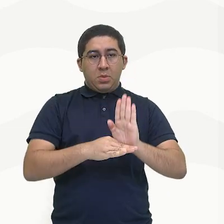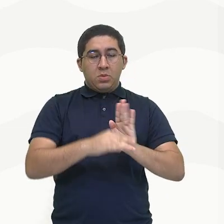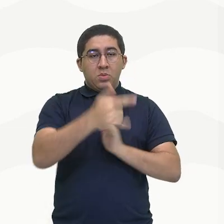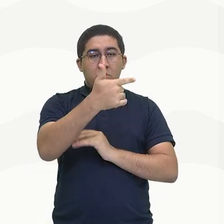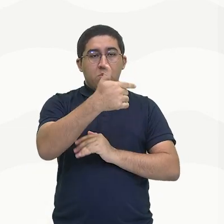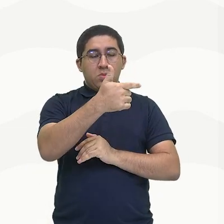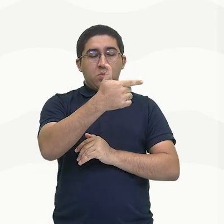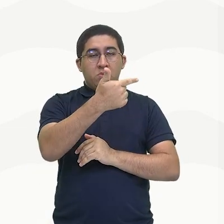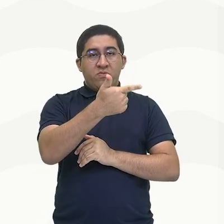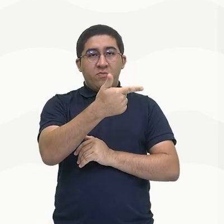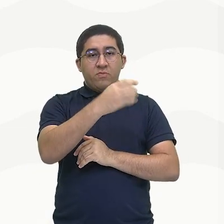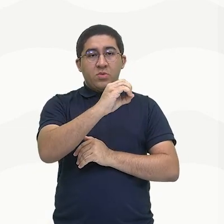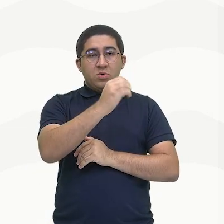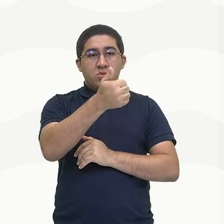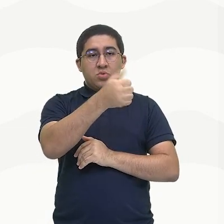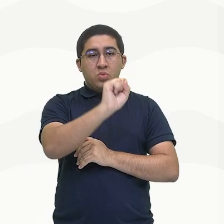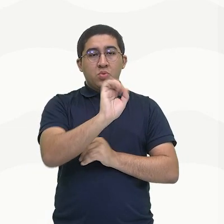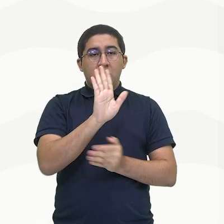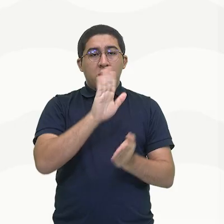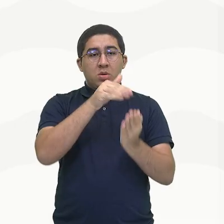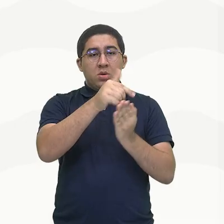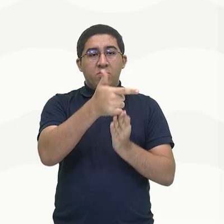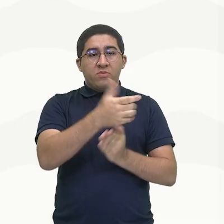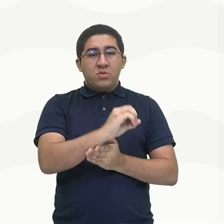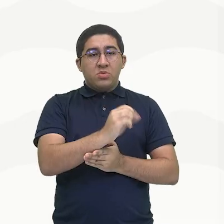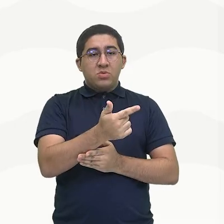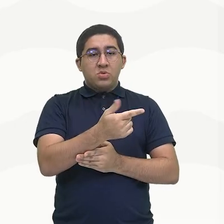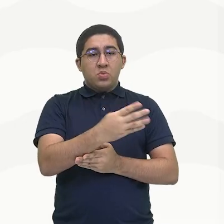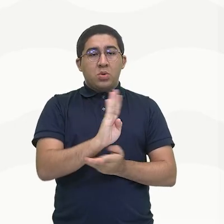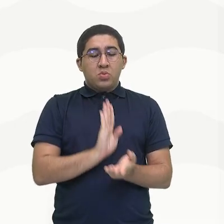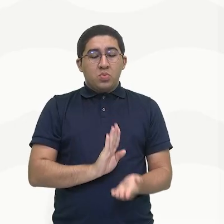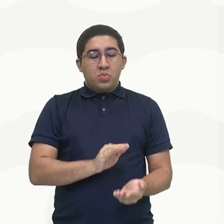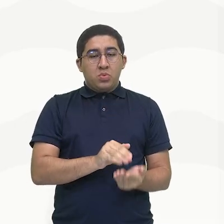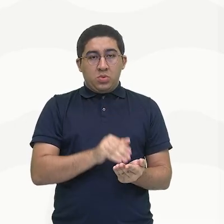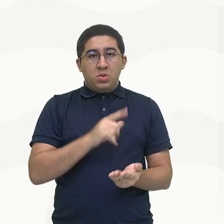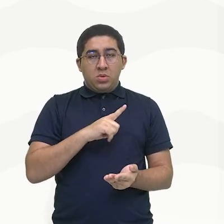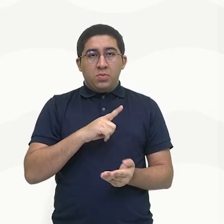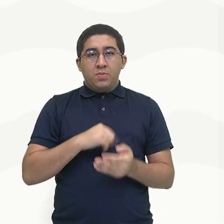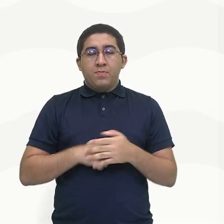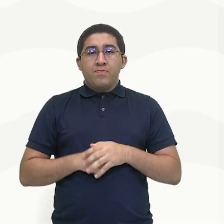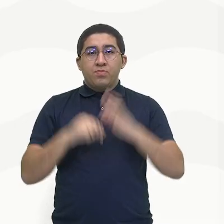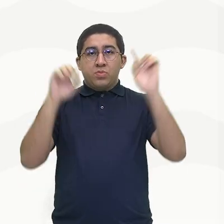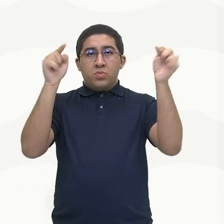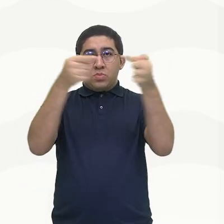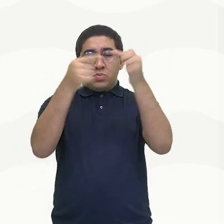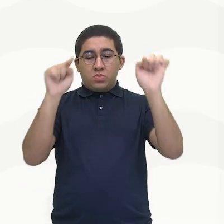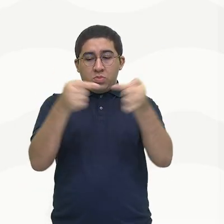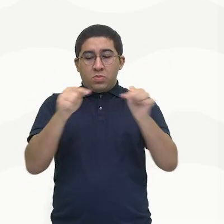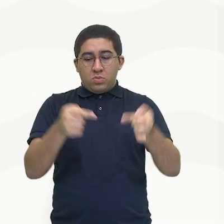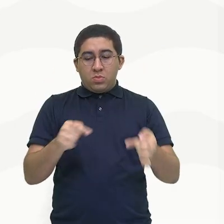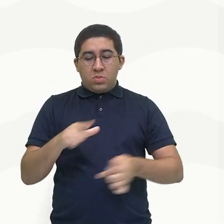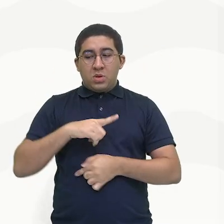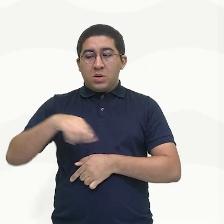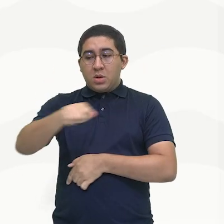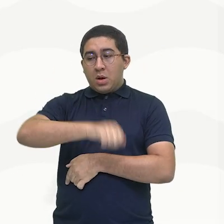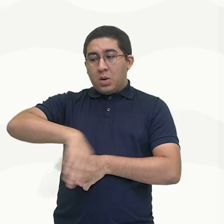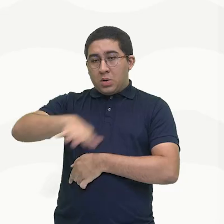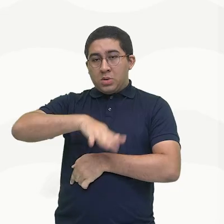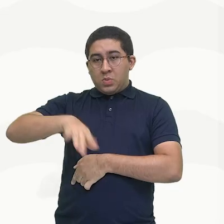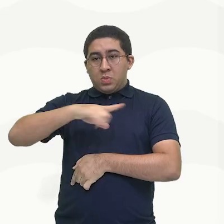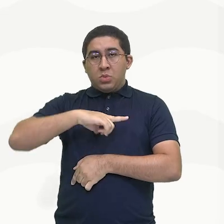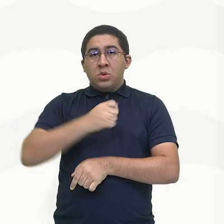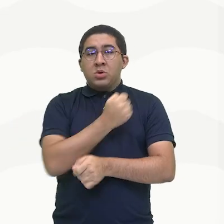até 2024. Em cada ano, teve uma área desmatada. Essa área, ela está sendo dada aqui